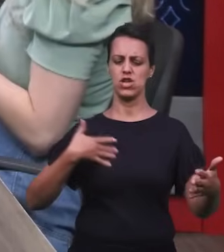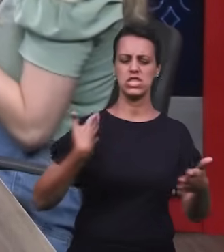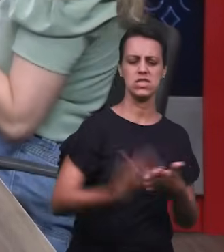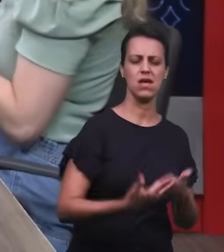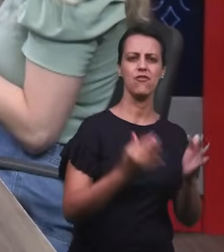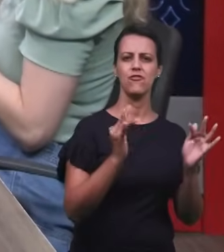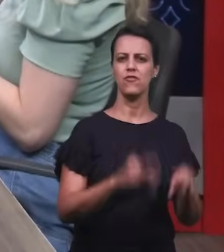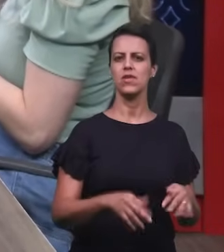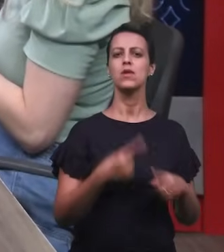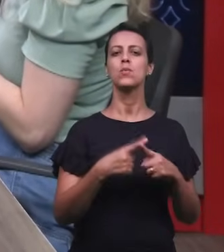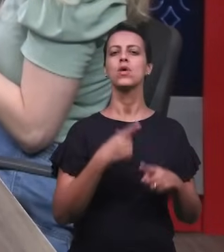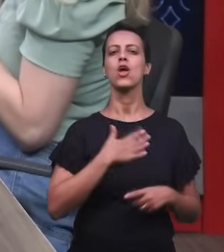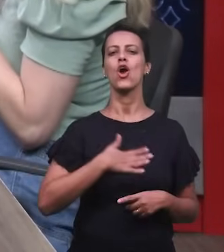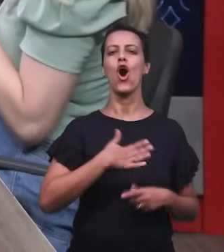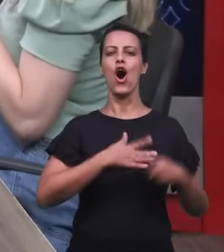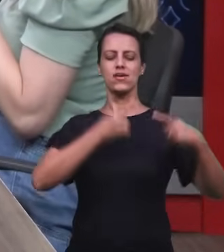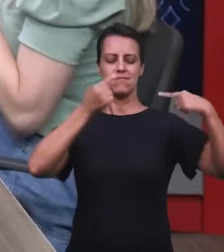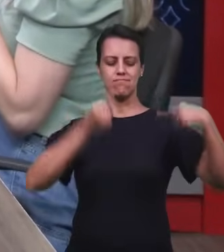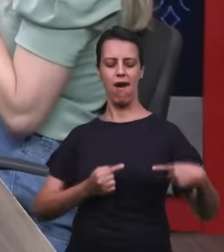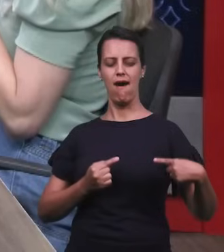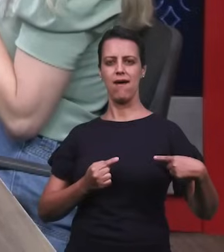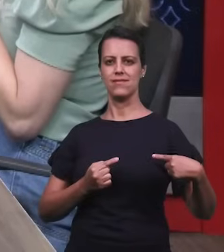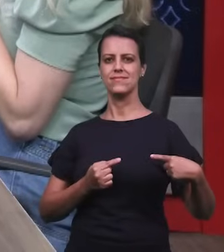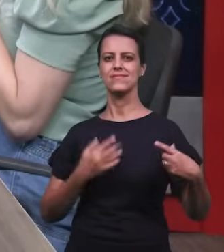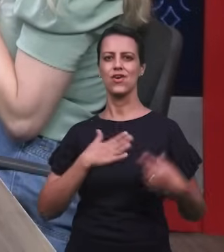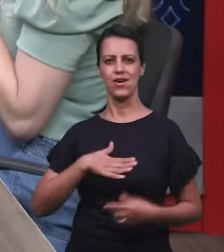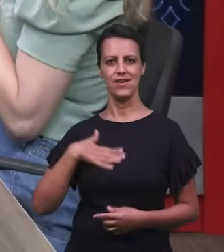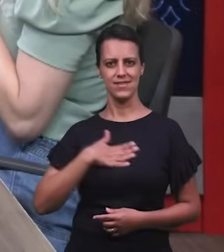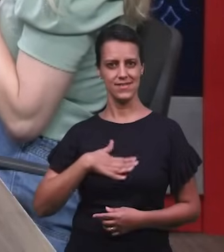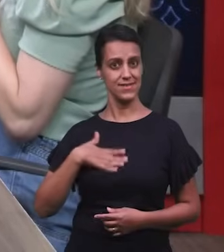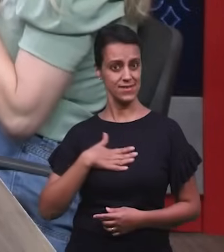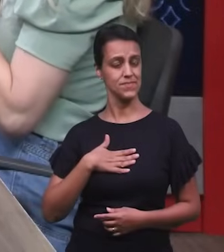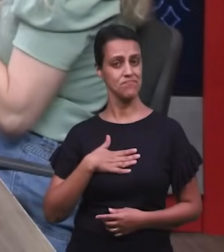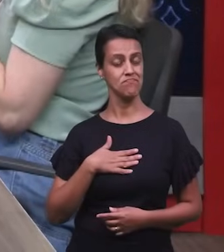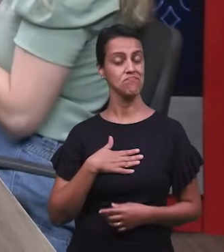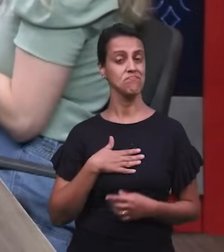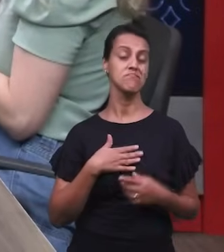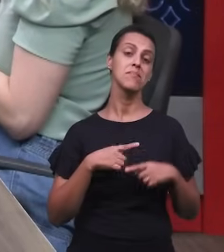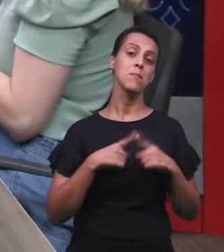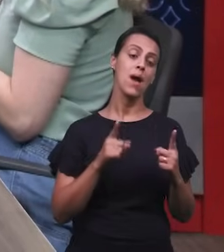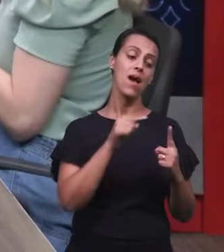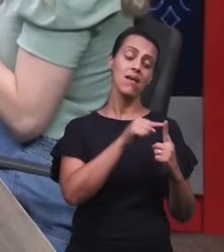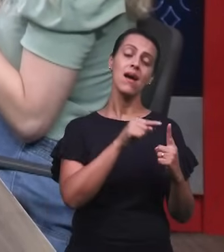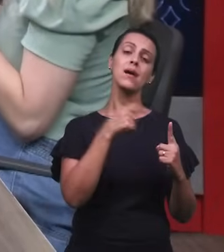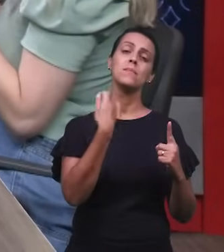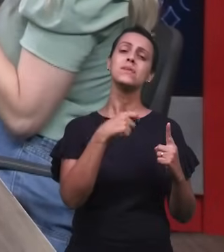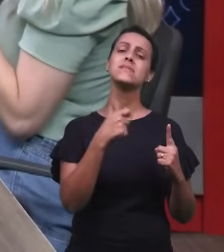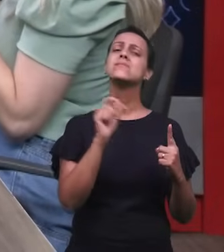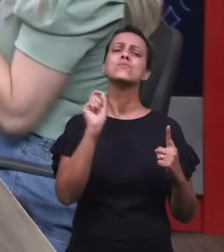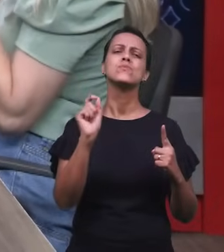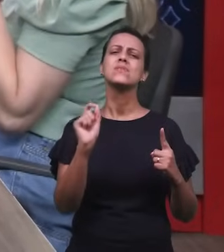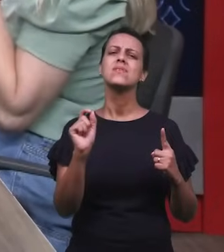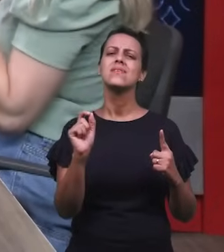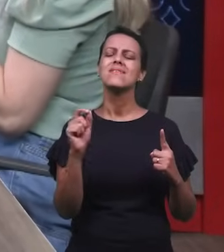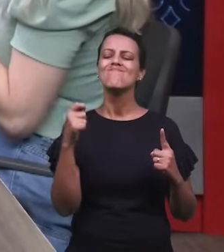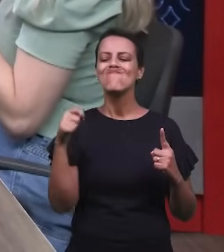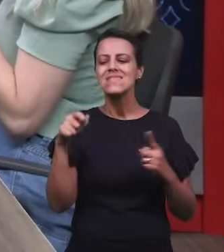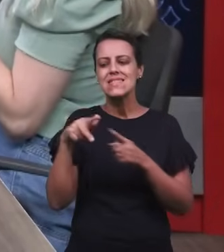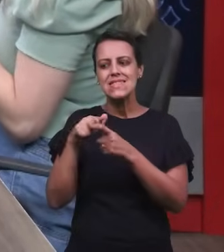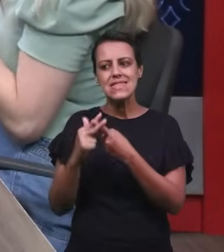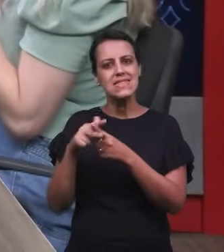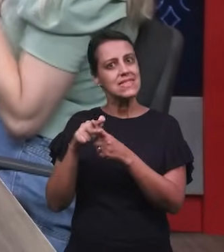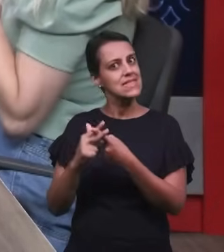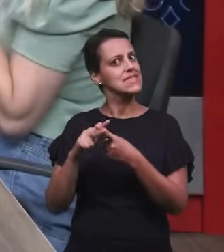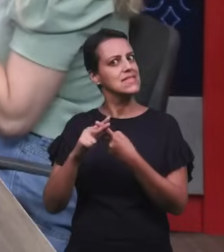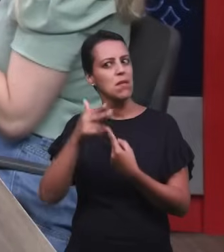eles gostam de desafios. E quais são os pontos que eles precisam desenvolver, que eles precisam ter